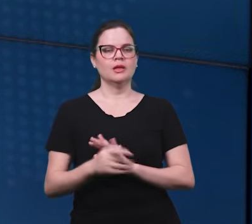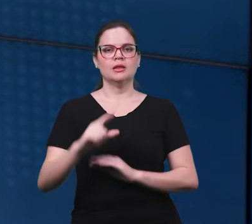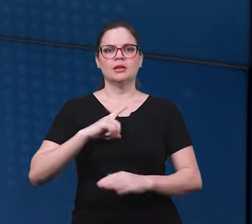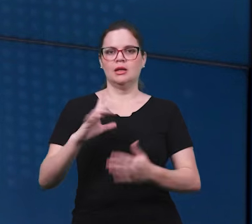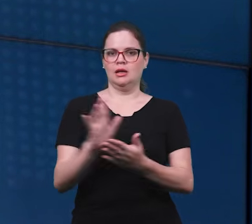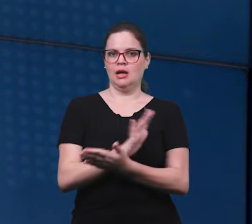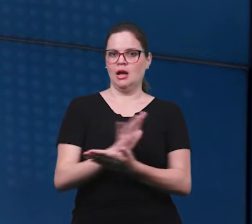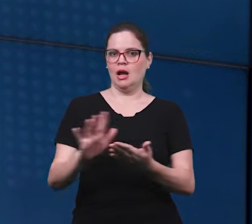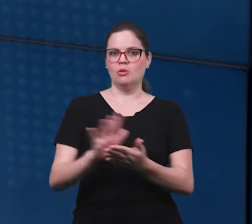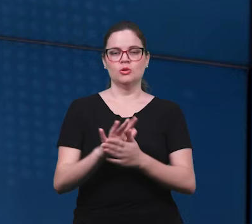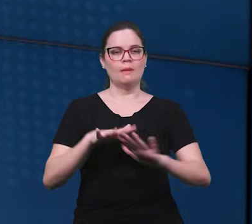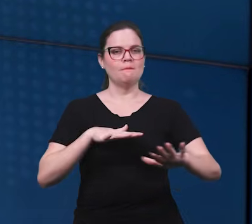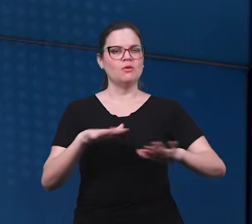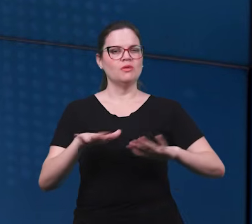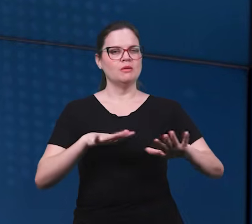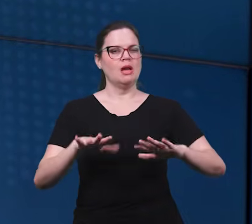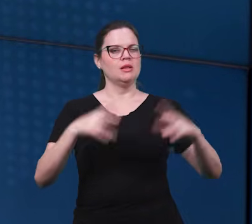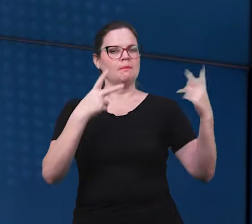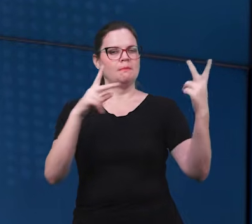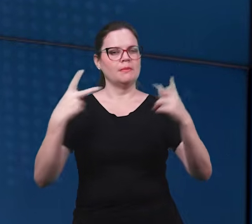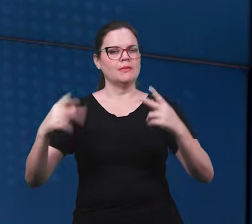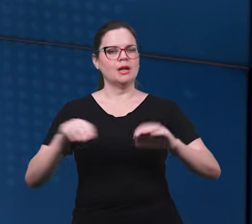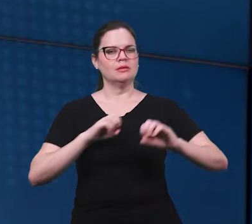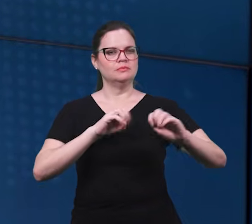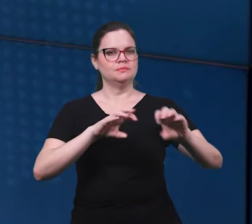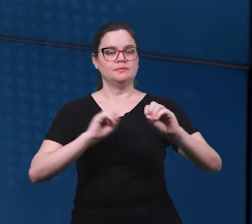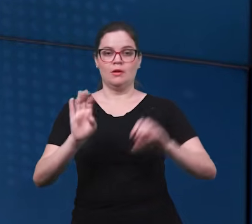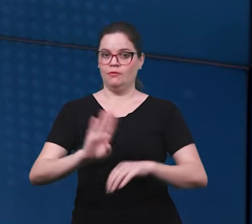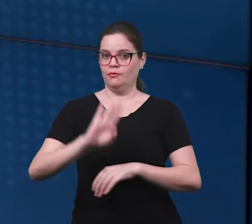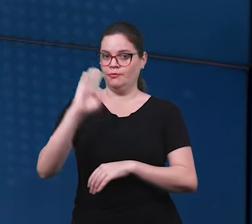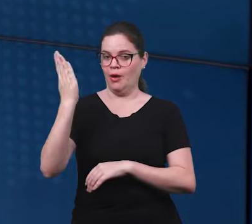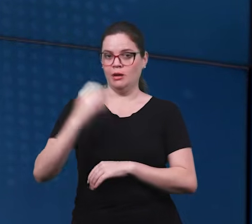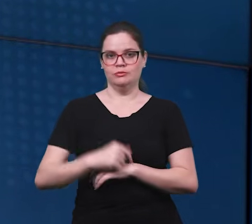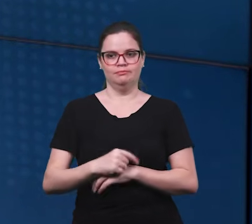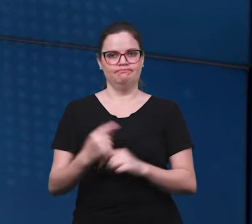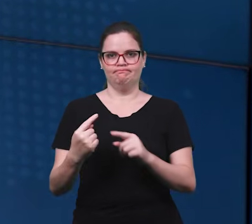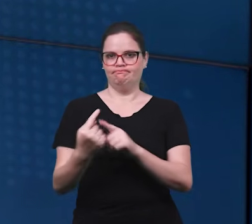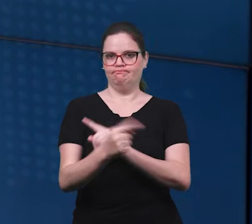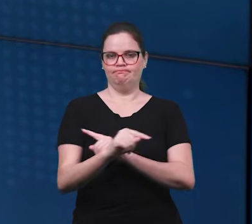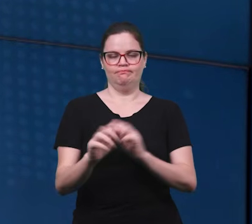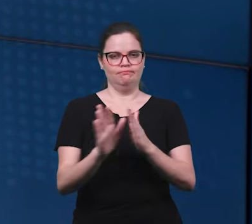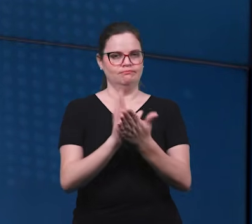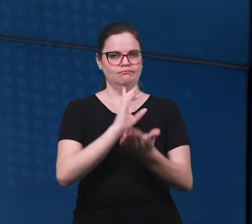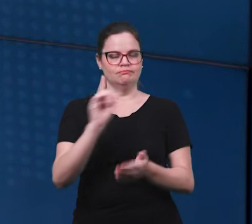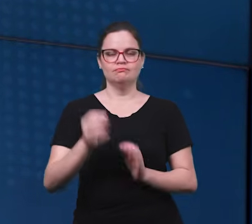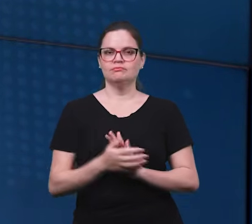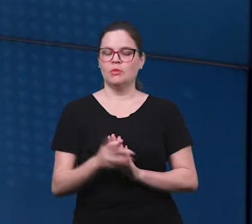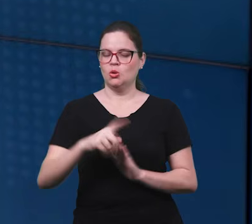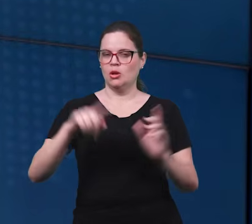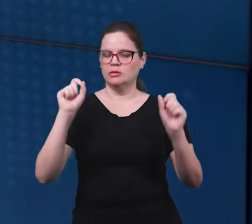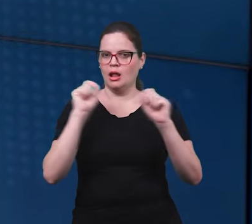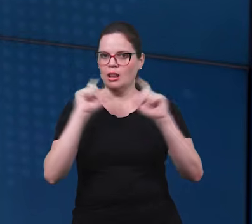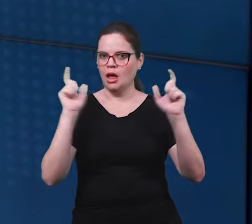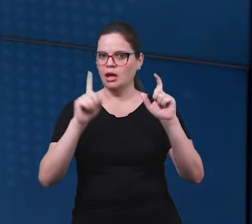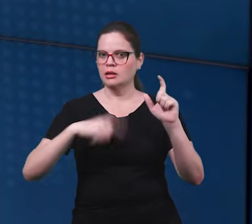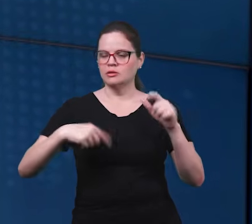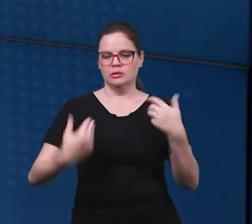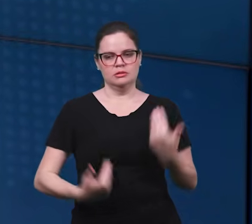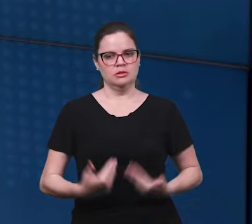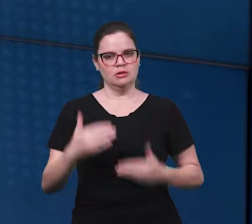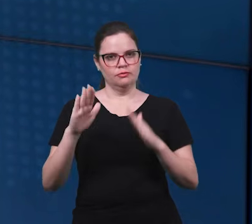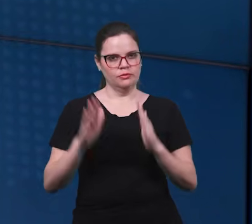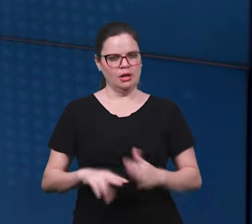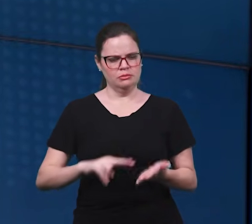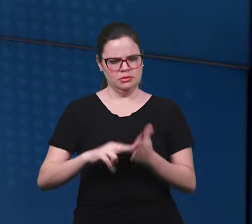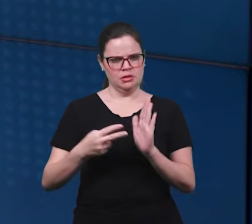Movimentos liderados por homens que pregam ensinos falsos, contrários à palavra de Deus, servem de alerta para os